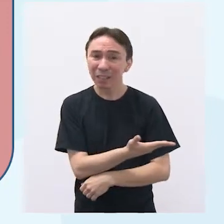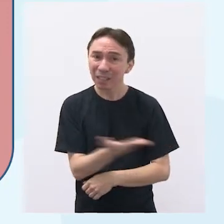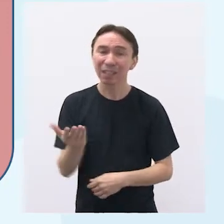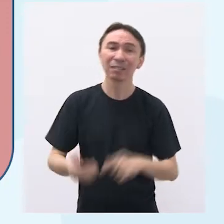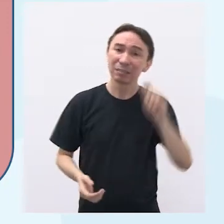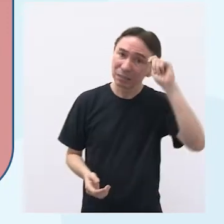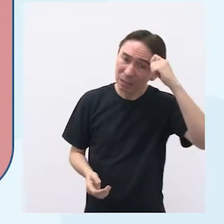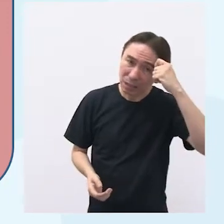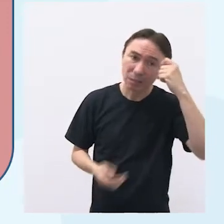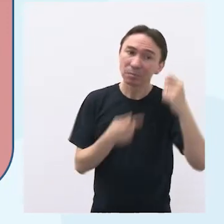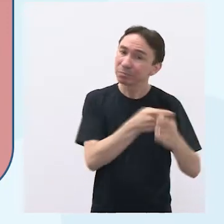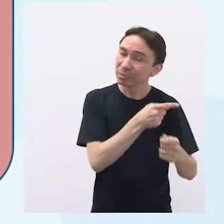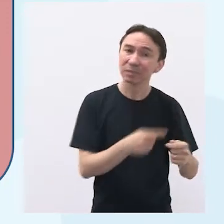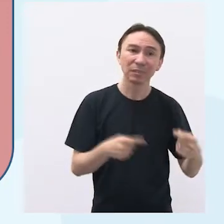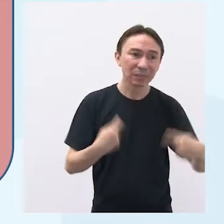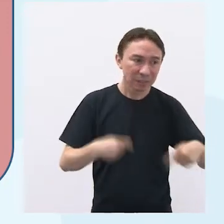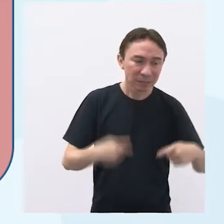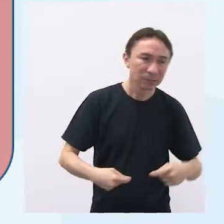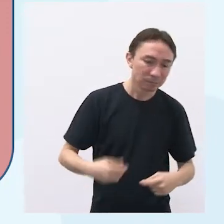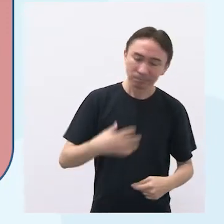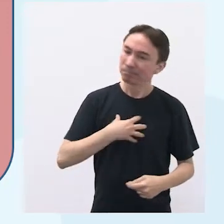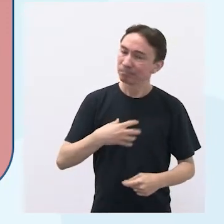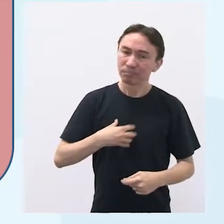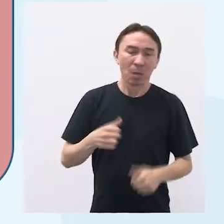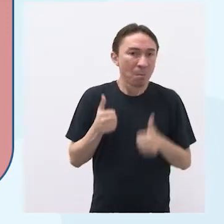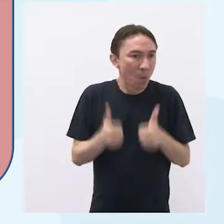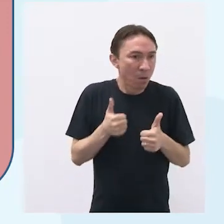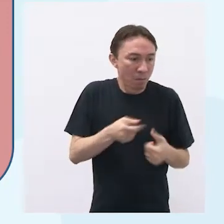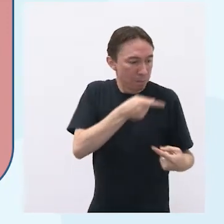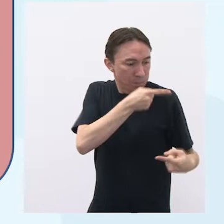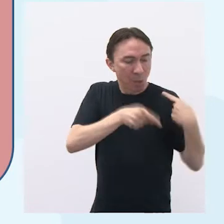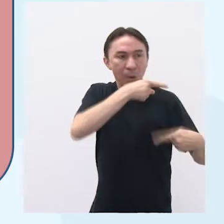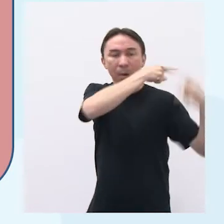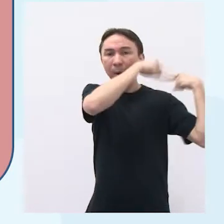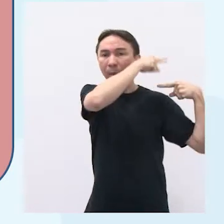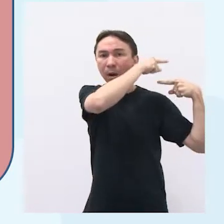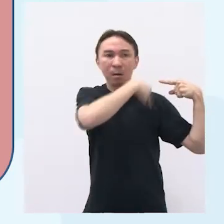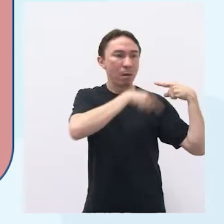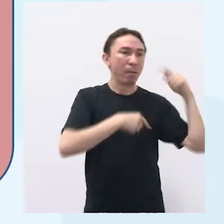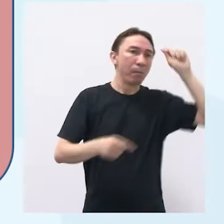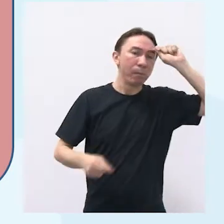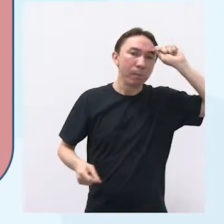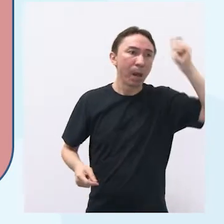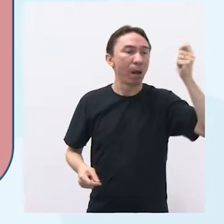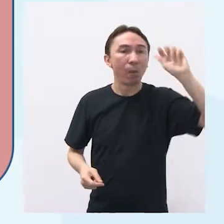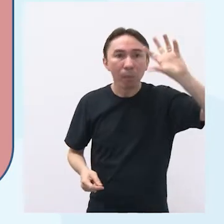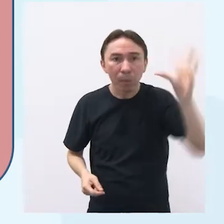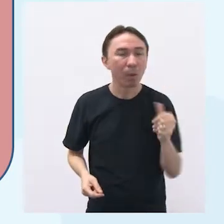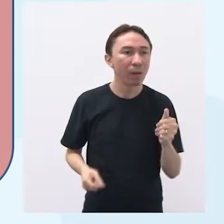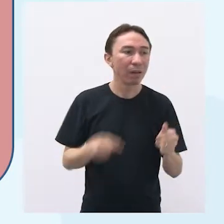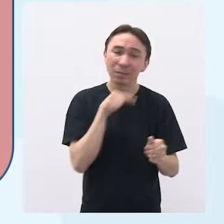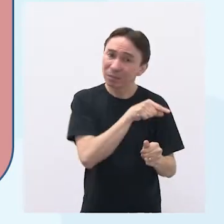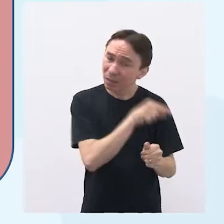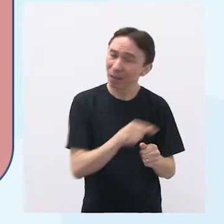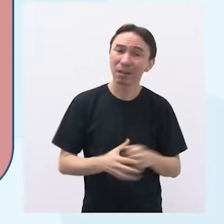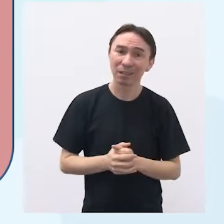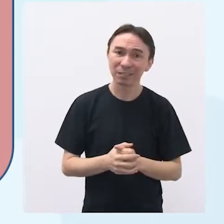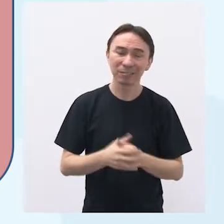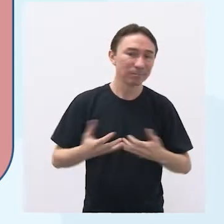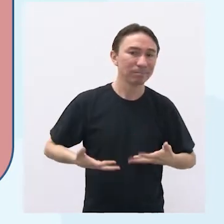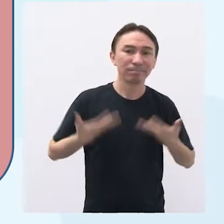origem africana. Para brancos, permitirão que identifique as influências, a contribuição e